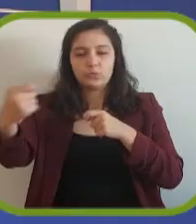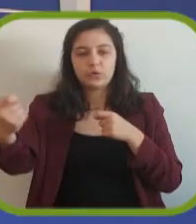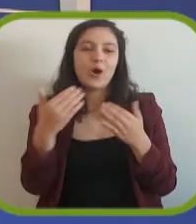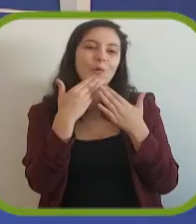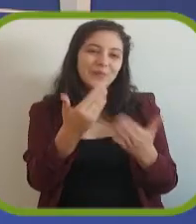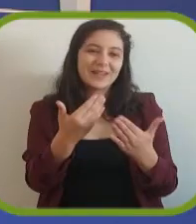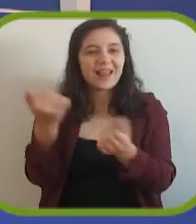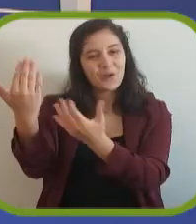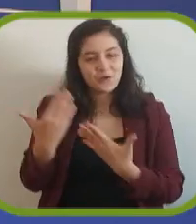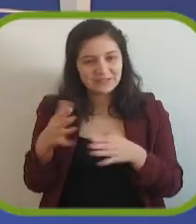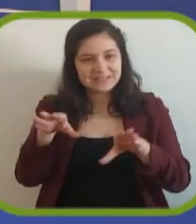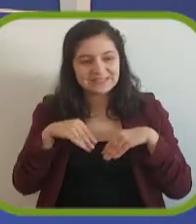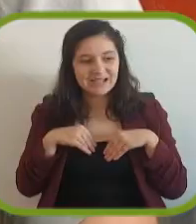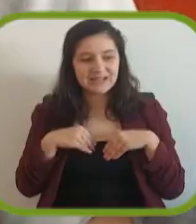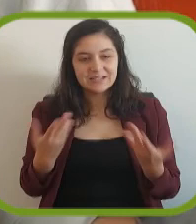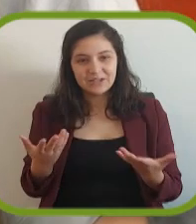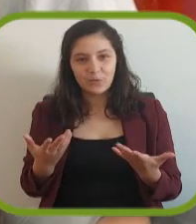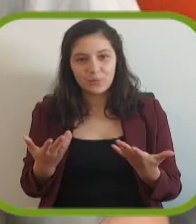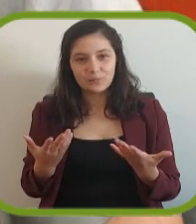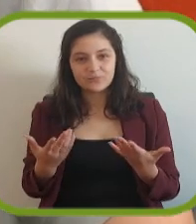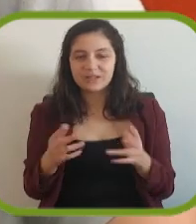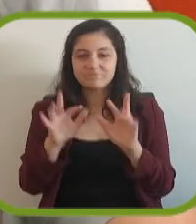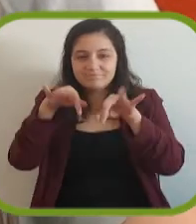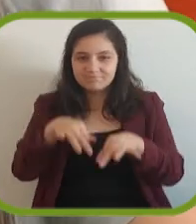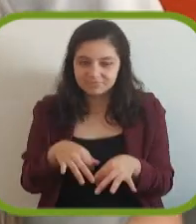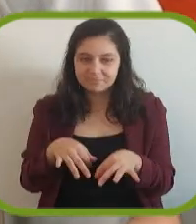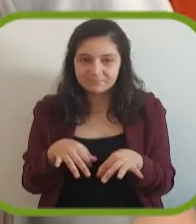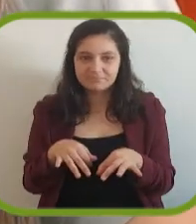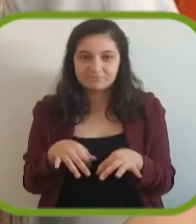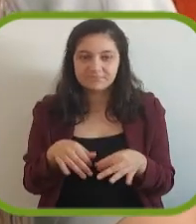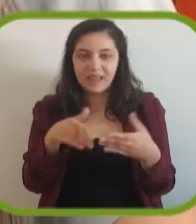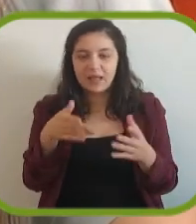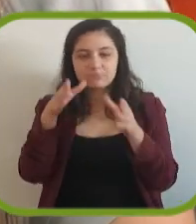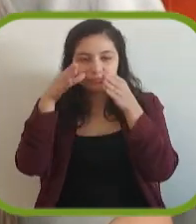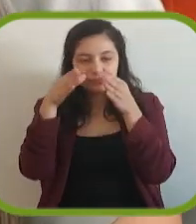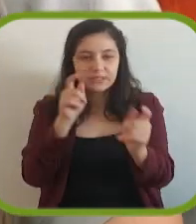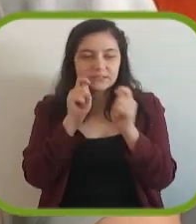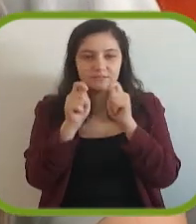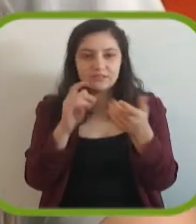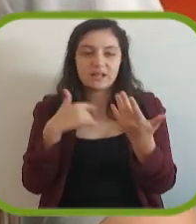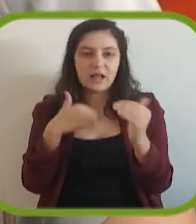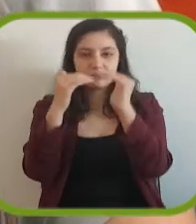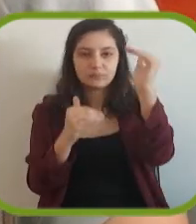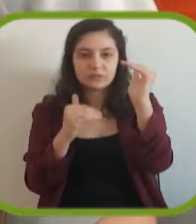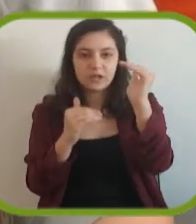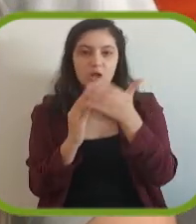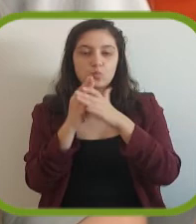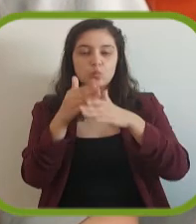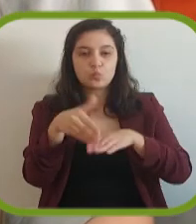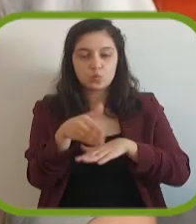Obrigada, Renato, por ter aceitado o convite. Termina assim mais um Panorâmica que teve como foco as desigualdades sociais no